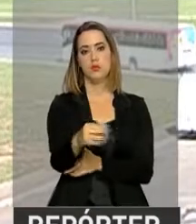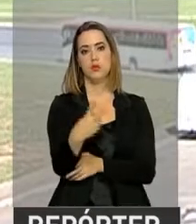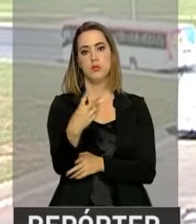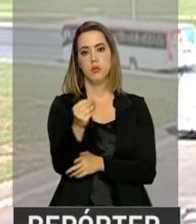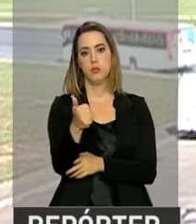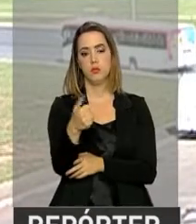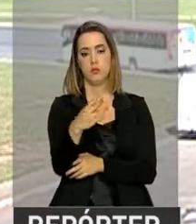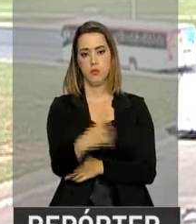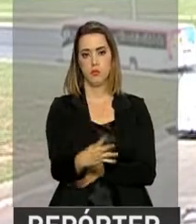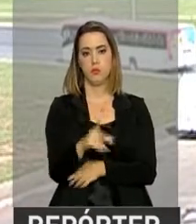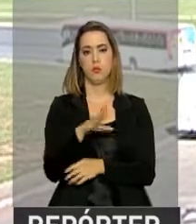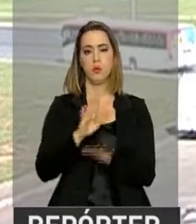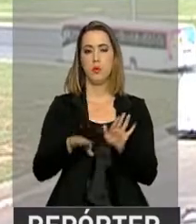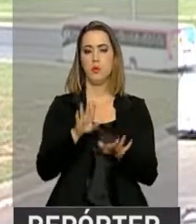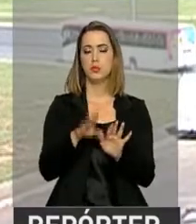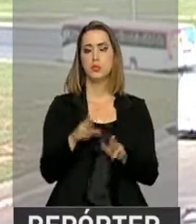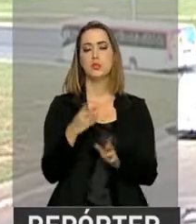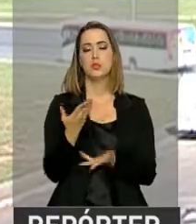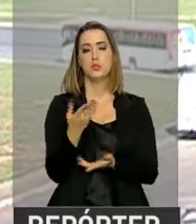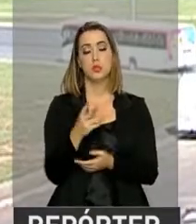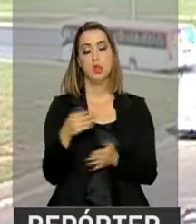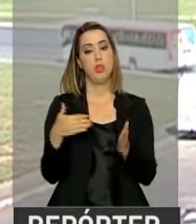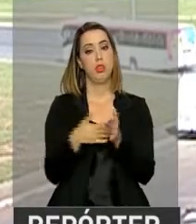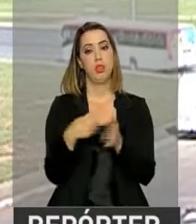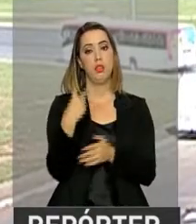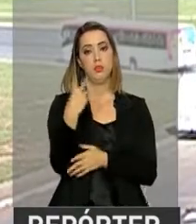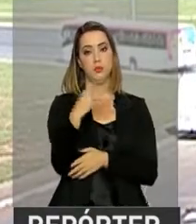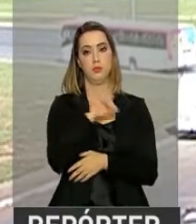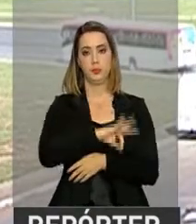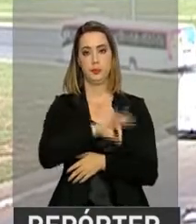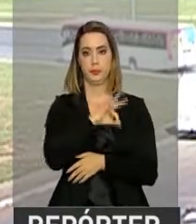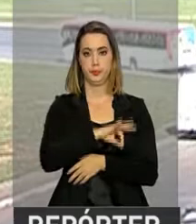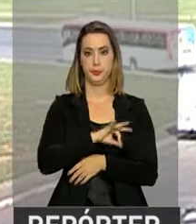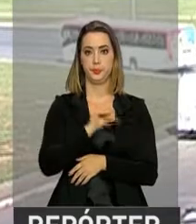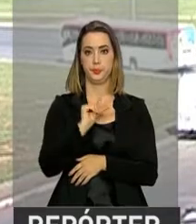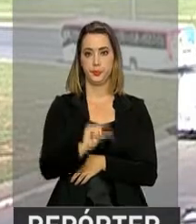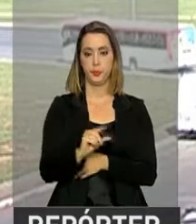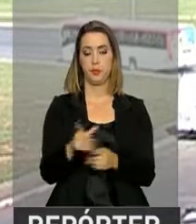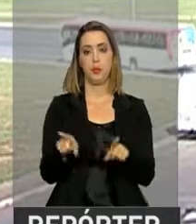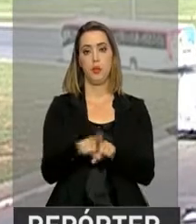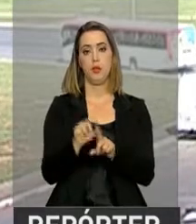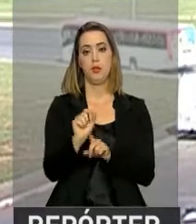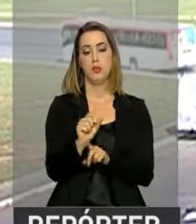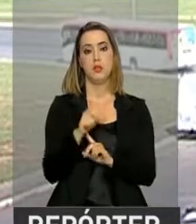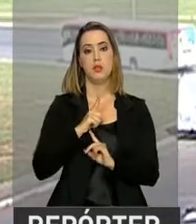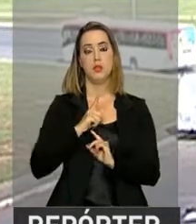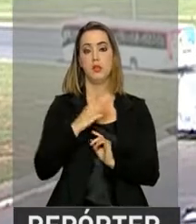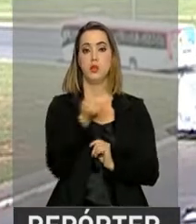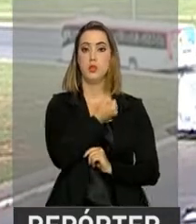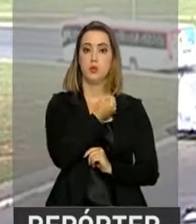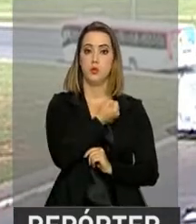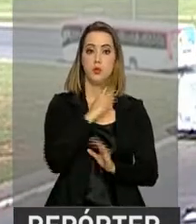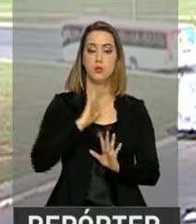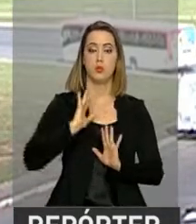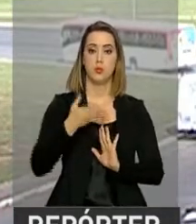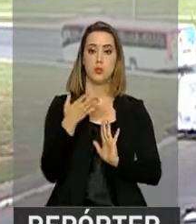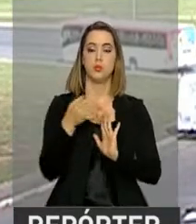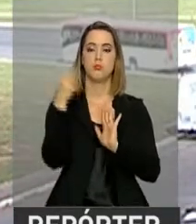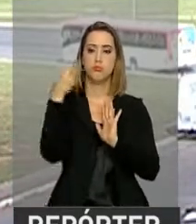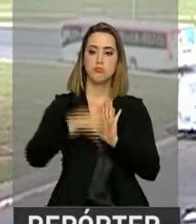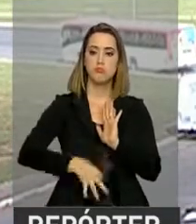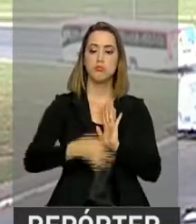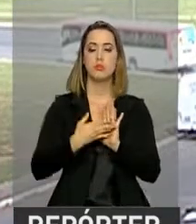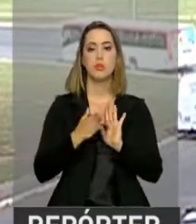2014, com remuneração média mensal de até 2 salários mínimos. E tenha seus dados informados corretamente